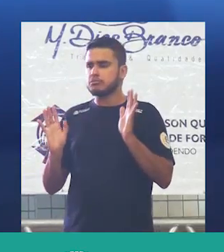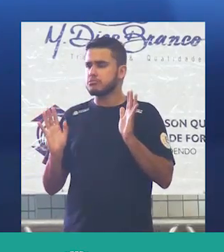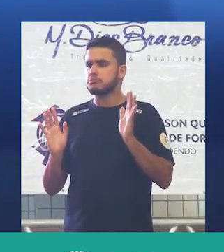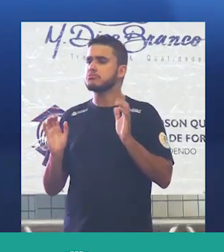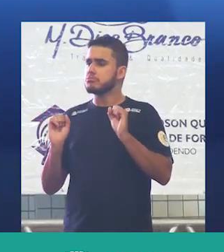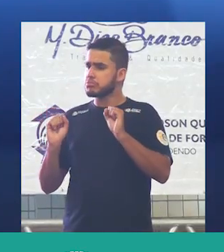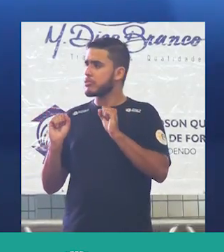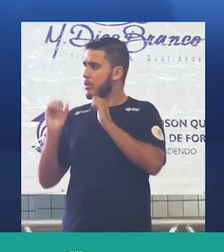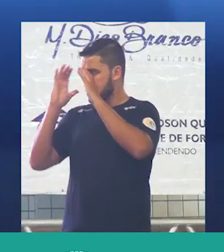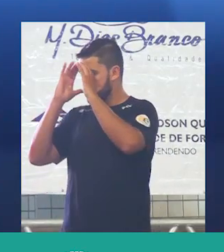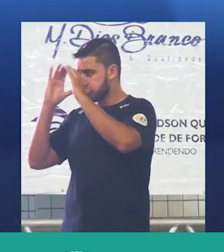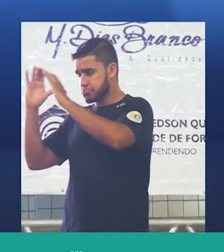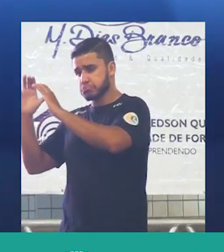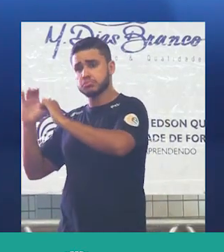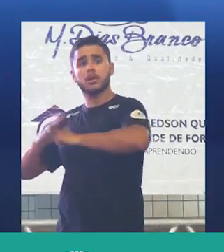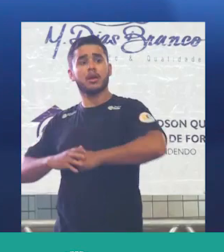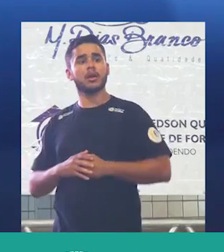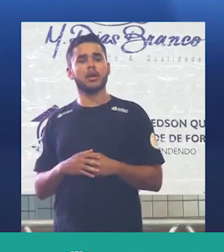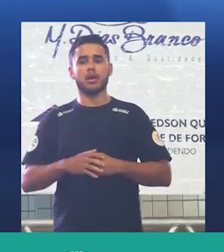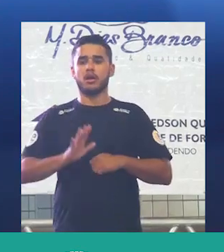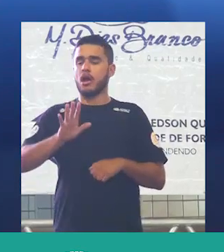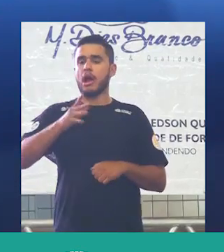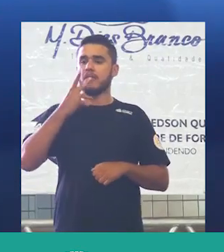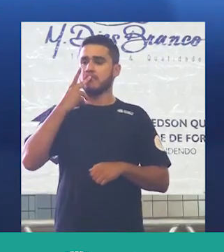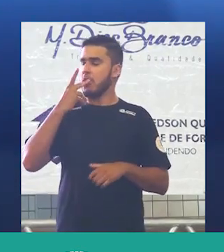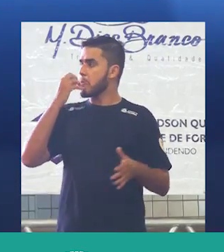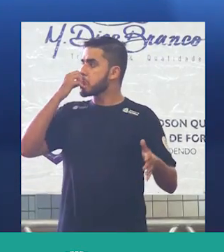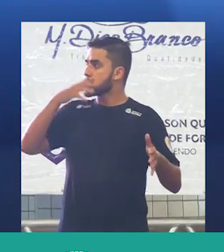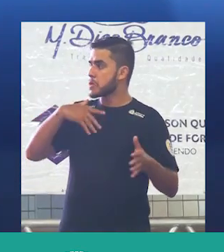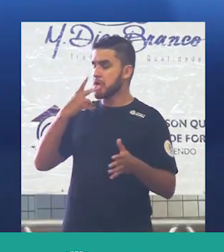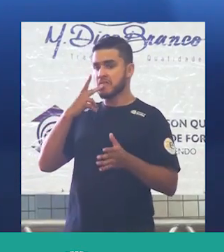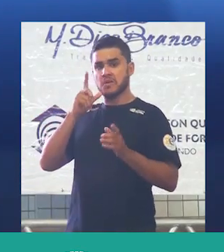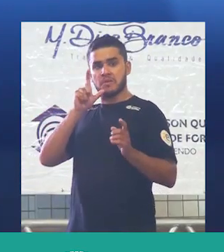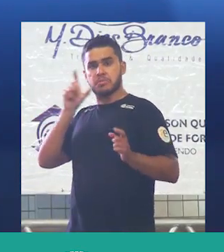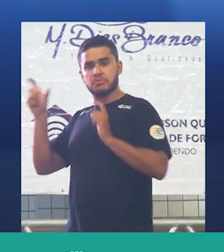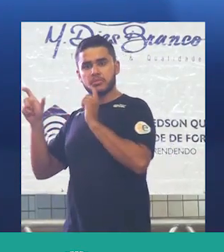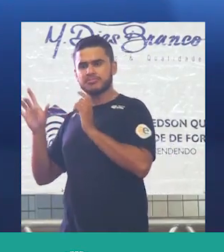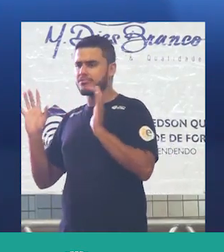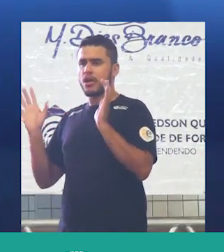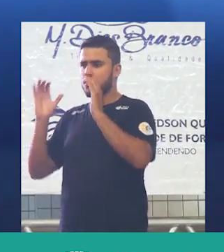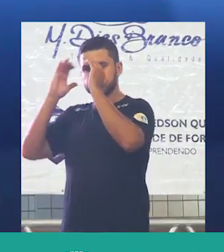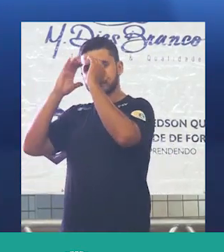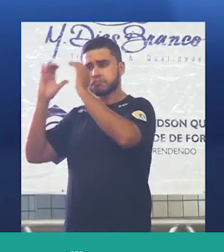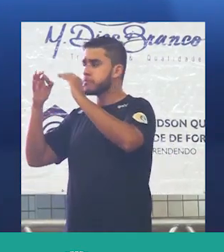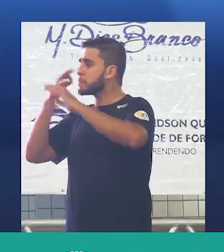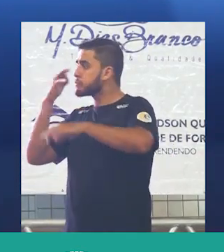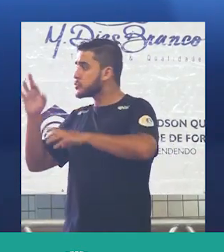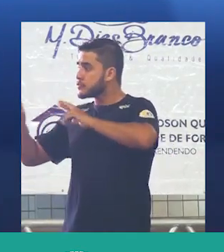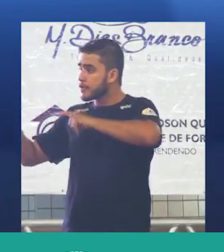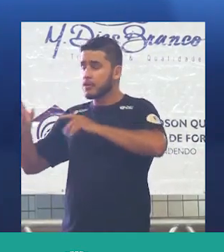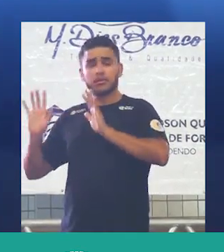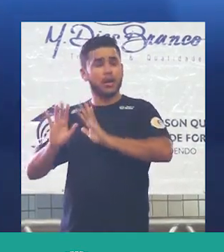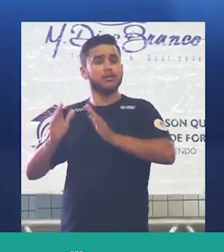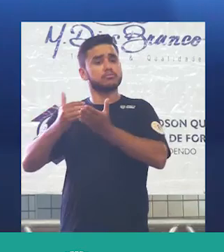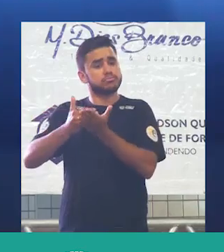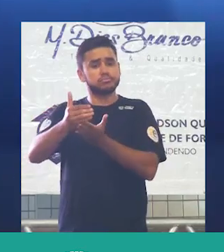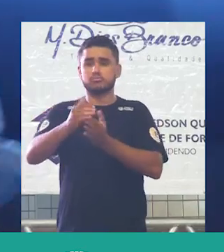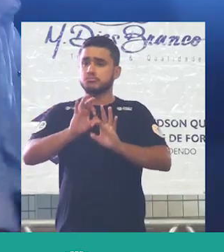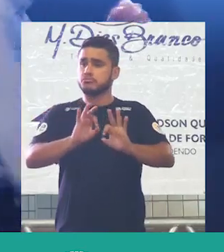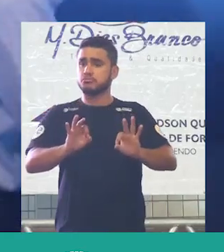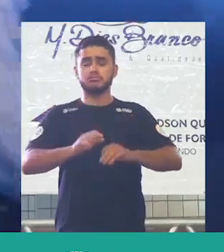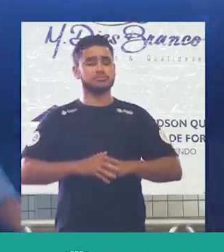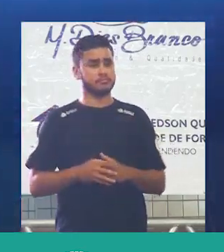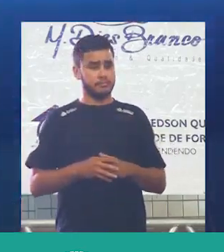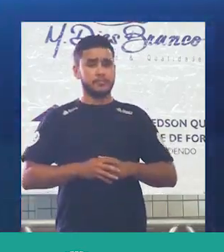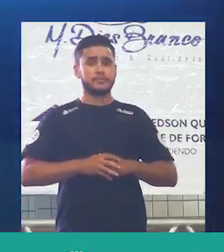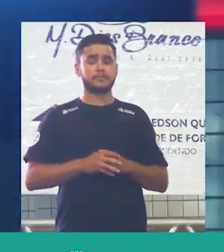com o que você pensa. Mas eu preciso respeitar você e você precisa me respeitar. Assim a coisa funciona. Mas